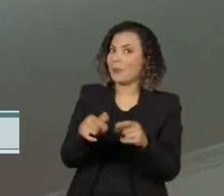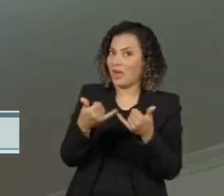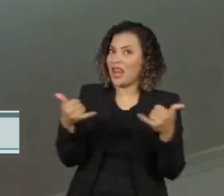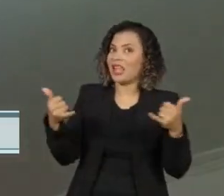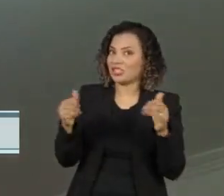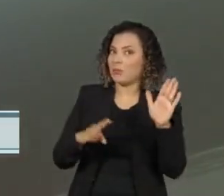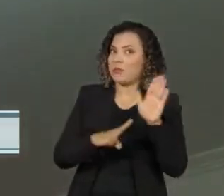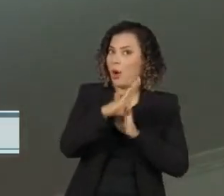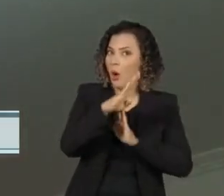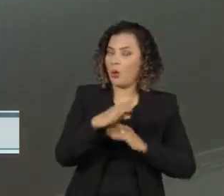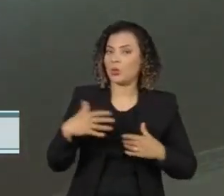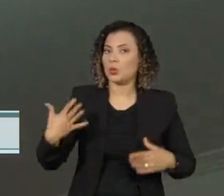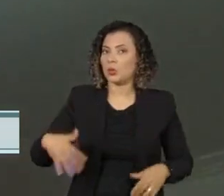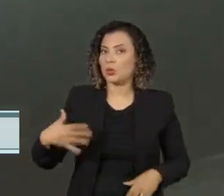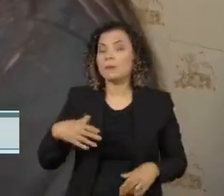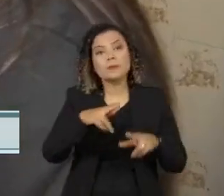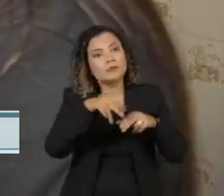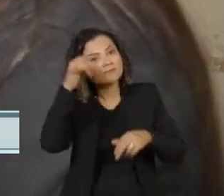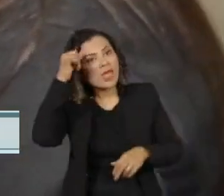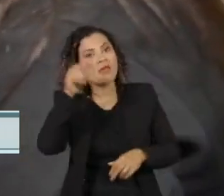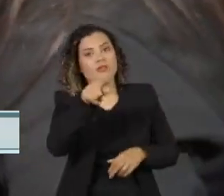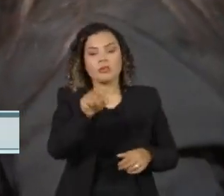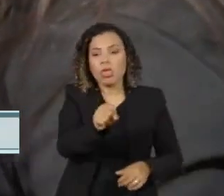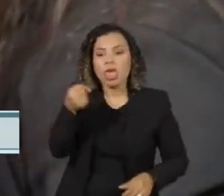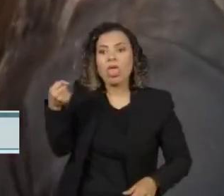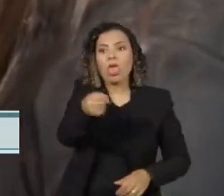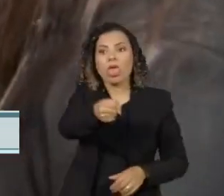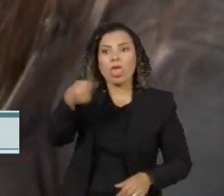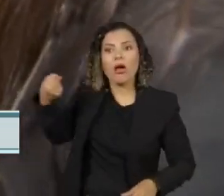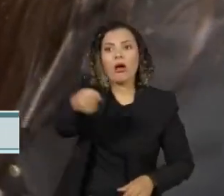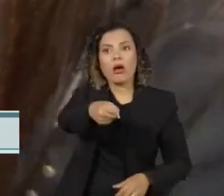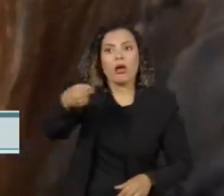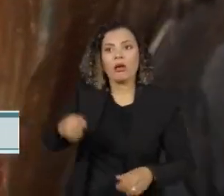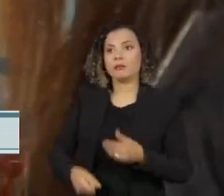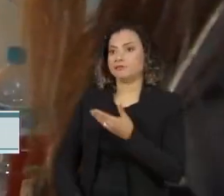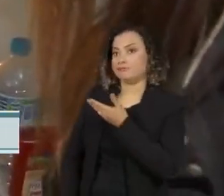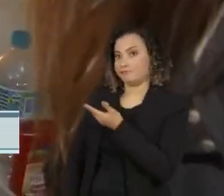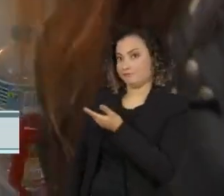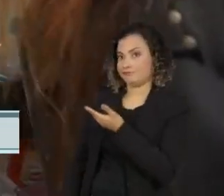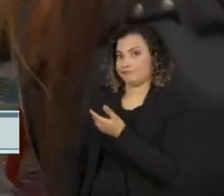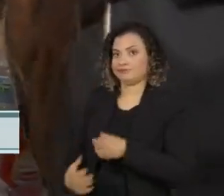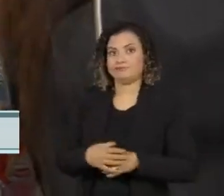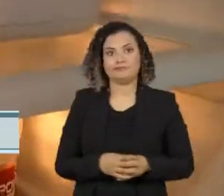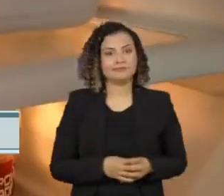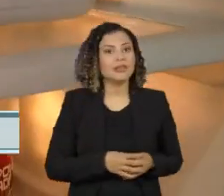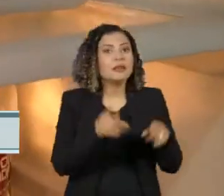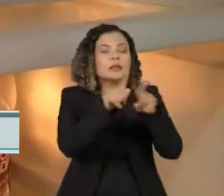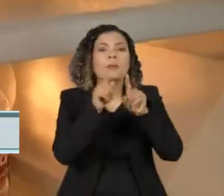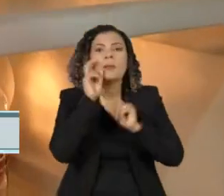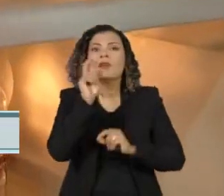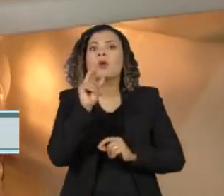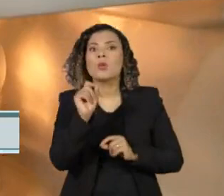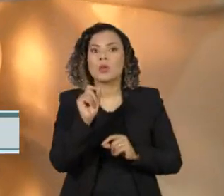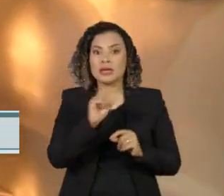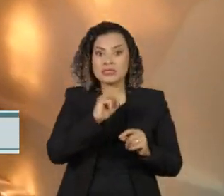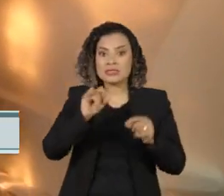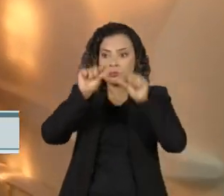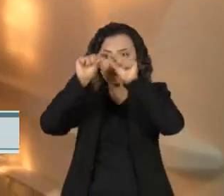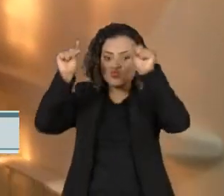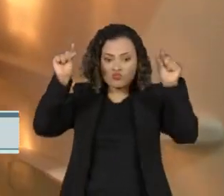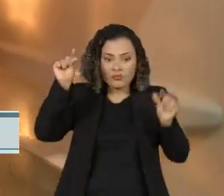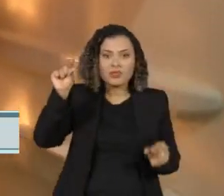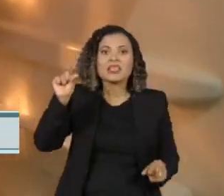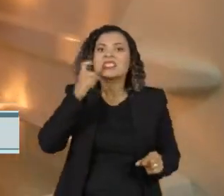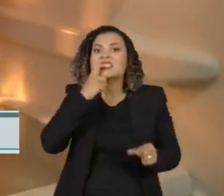mais energia. Por isso, é bom evitar abrir o eletrodoméstico muitas vezes ao dia e verificar se a borracha de vedação segue em